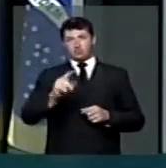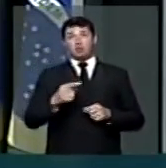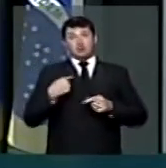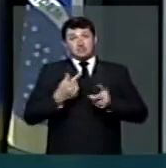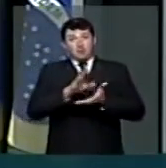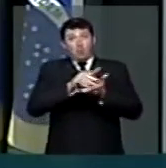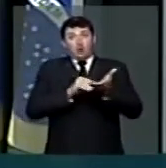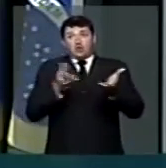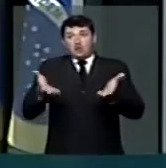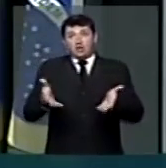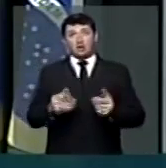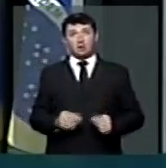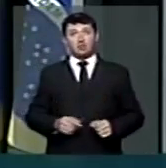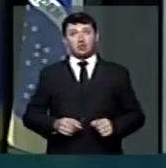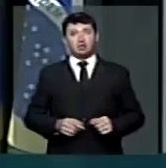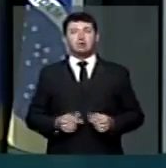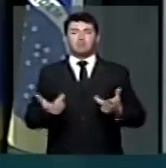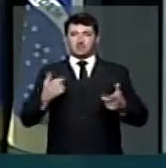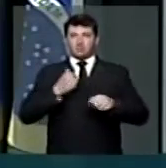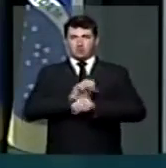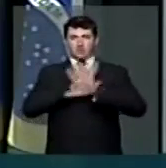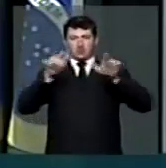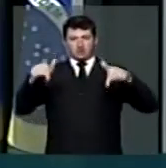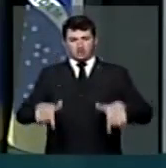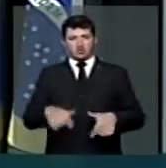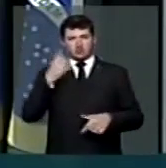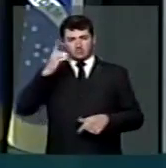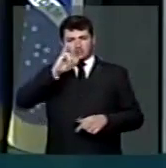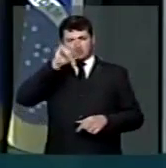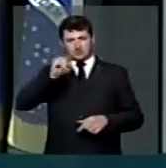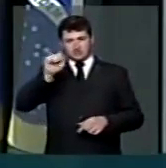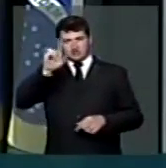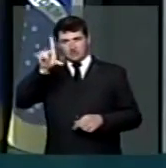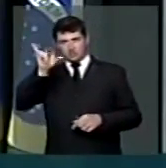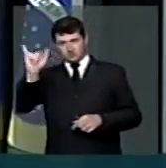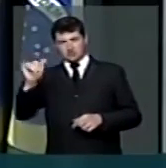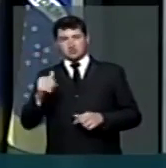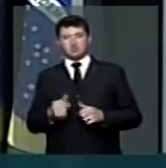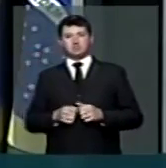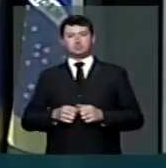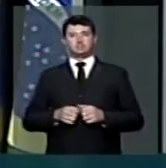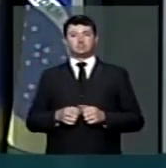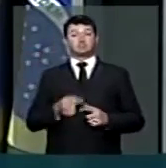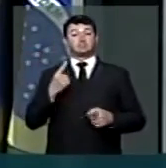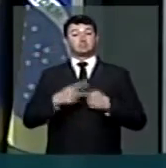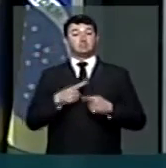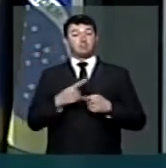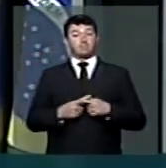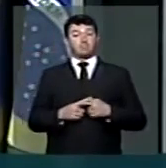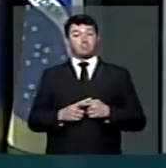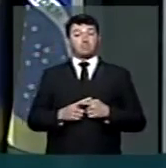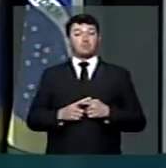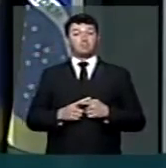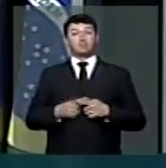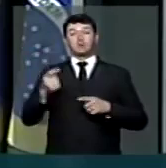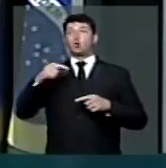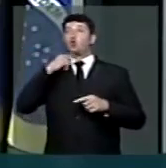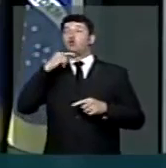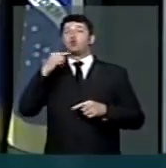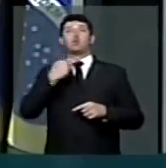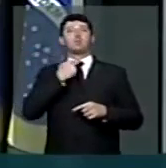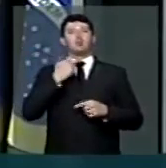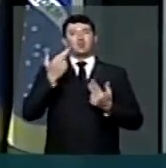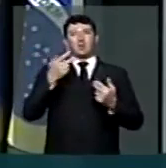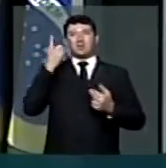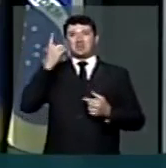exemplo. Então eu quero deixar isso claro, deputado Exalci, concluindo essa fala, para que não fique dúvida, como o